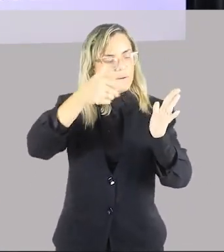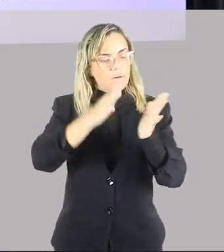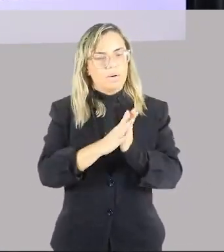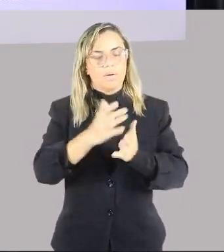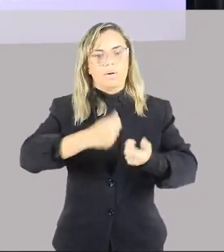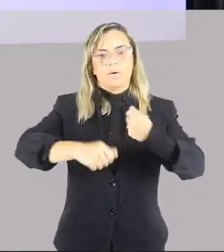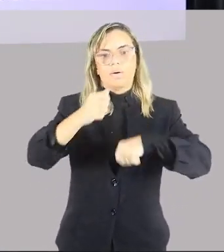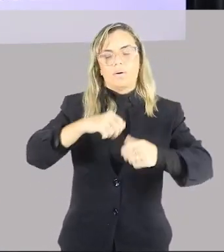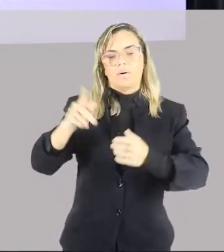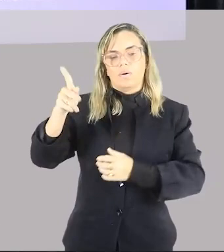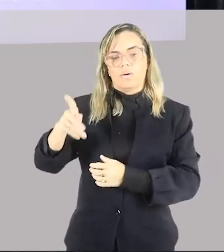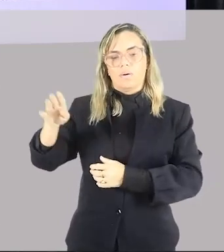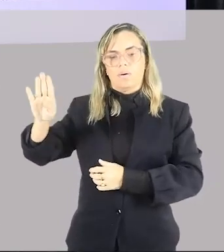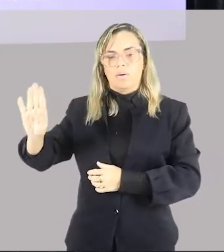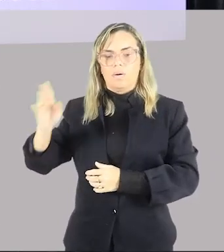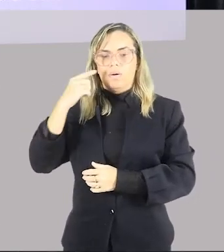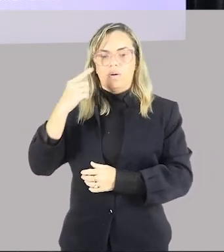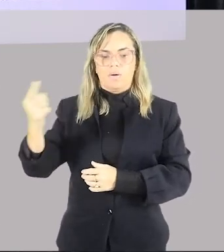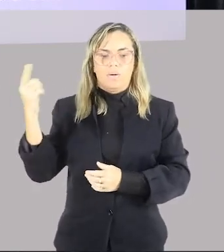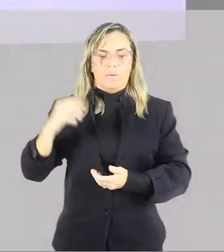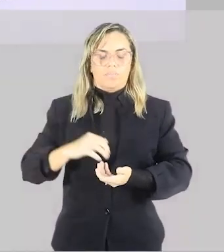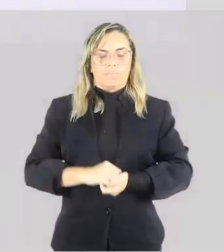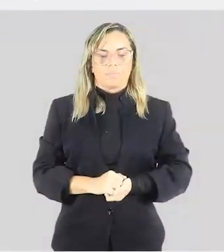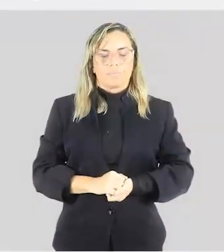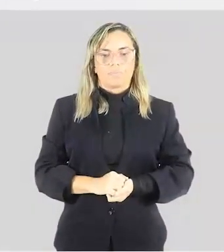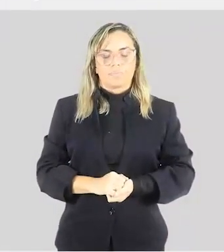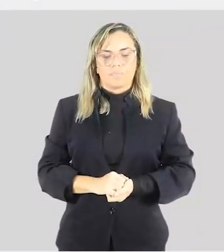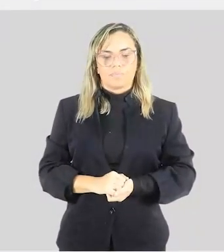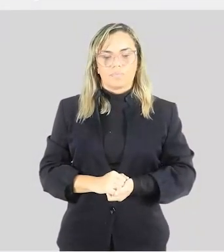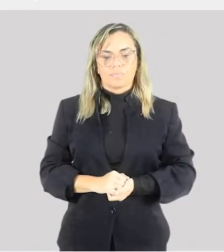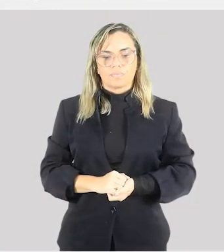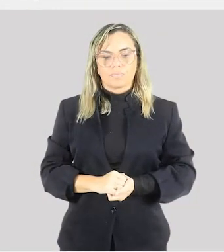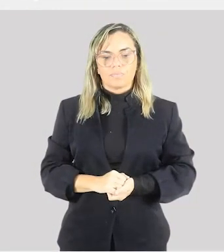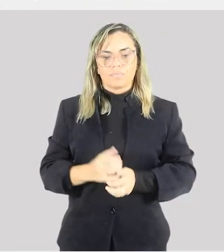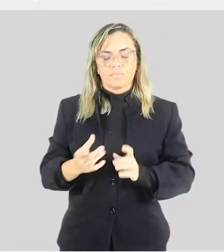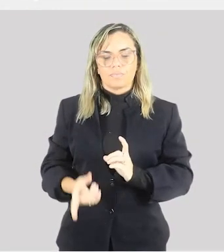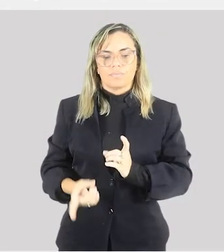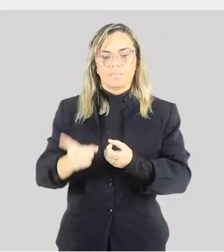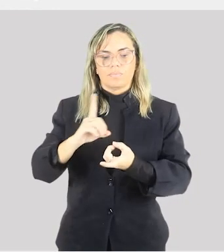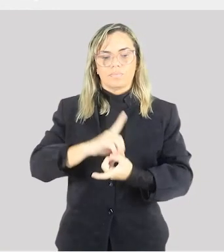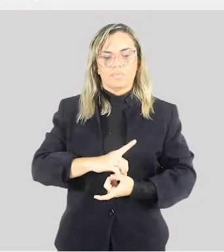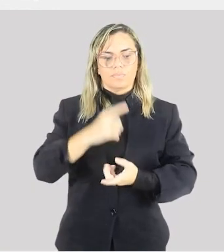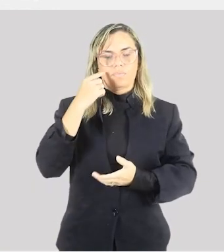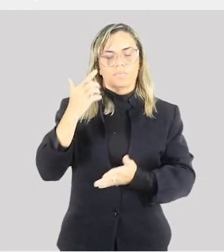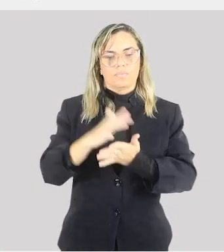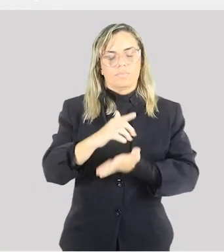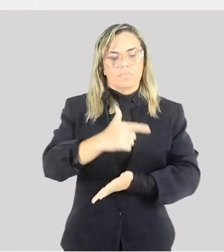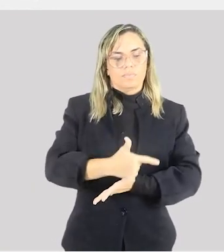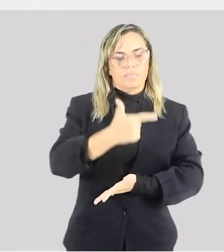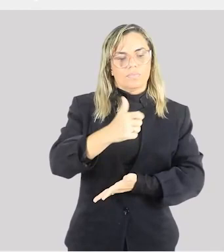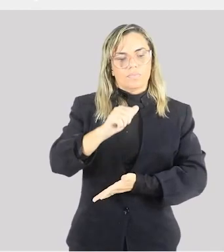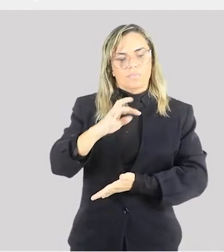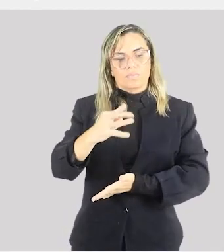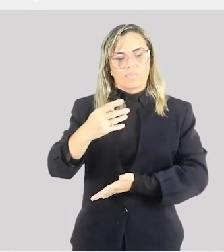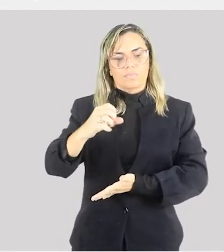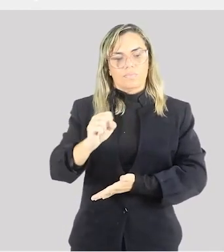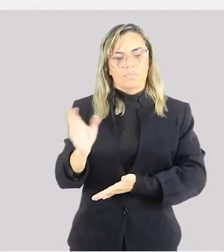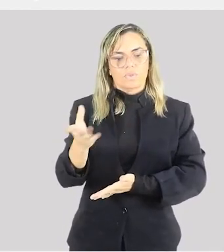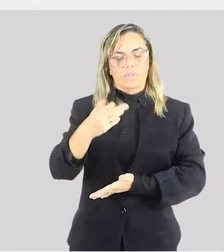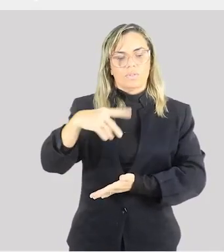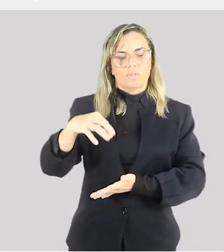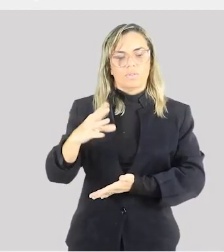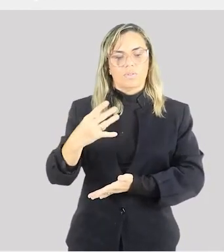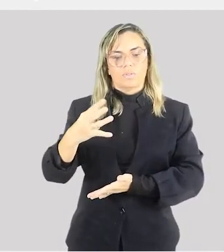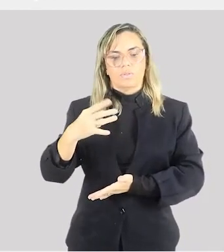vai lhe dar a licença, ela está vinculada a lhe dar a licença. Ao contrário do ato discricionário. Se o ato